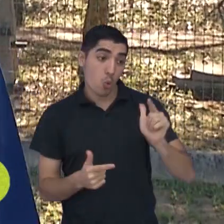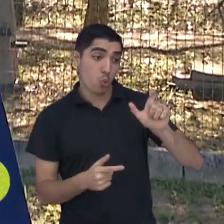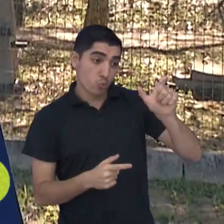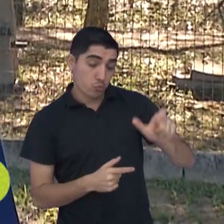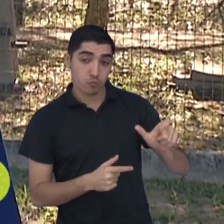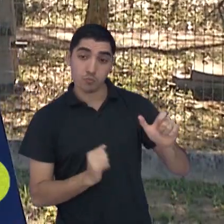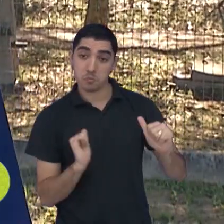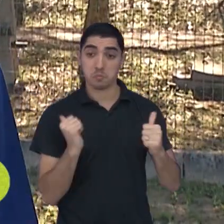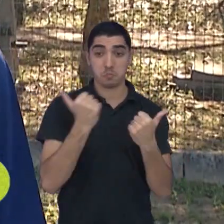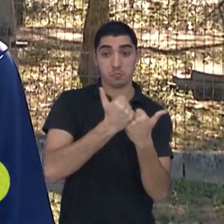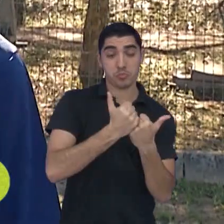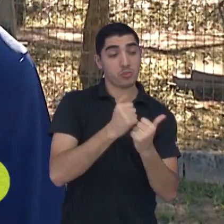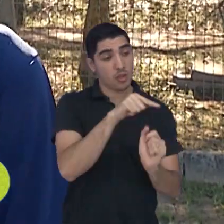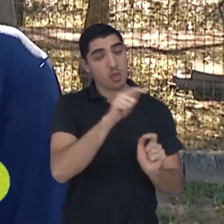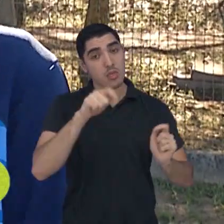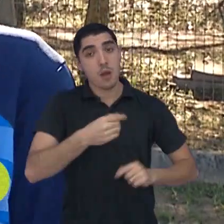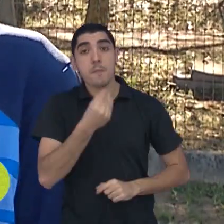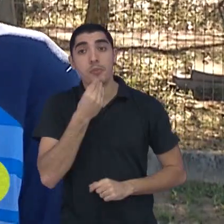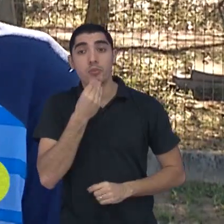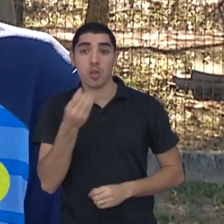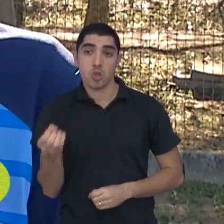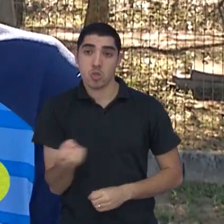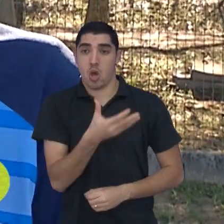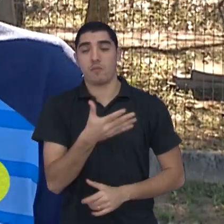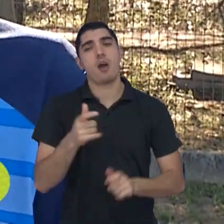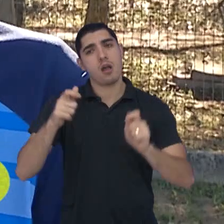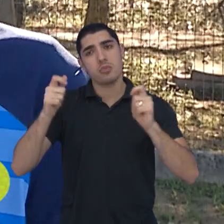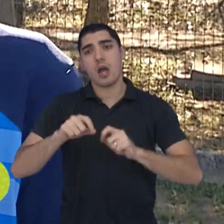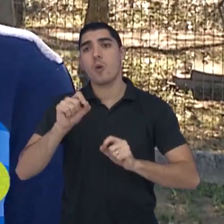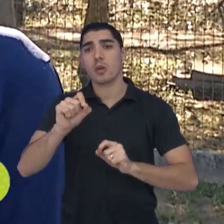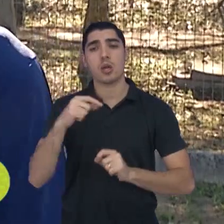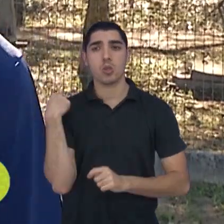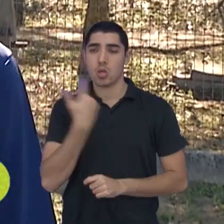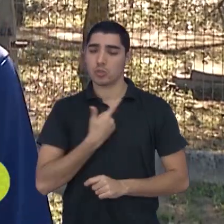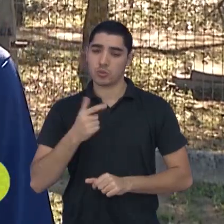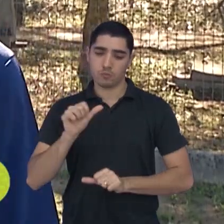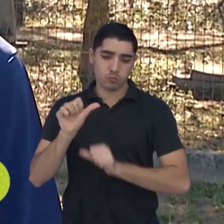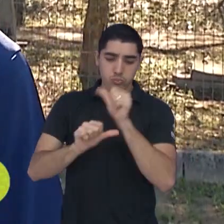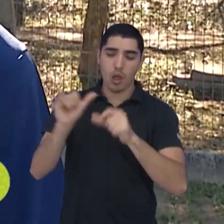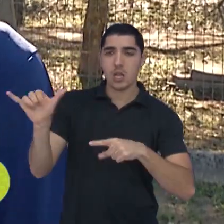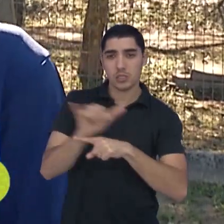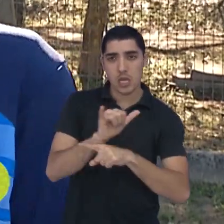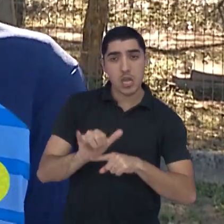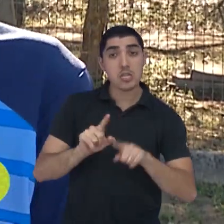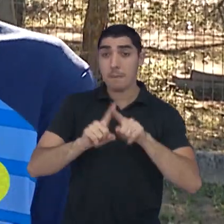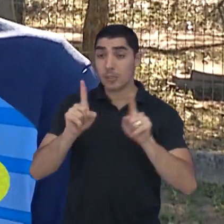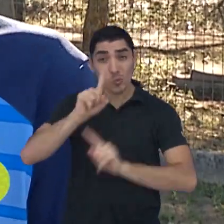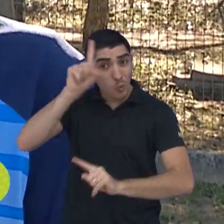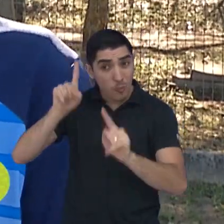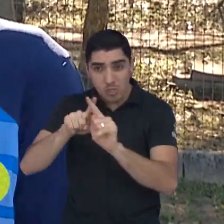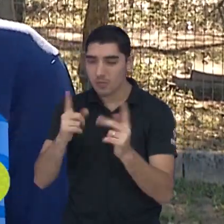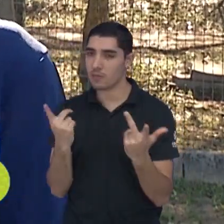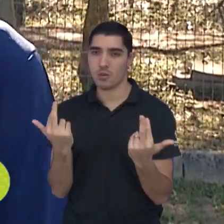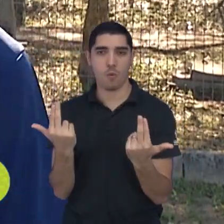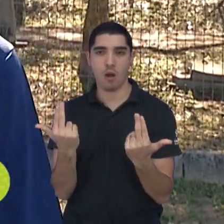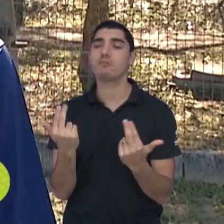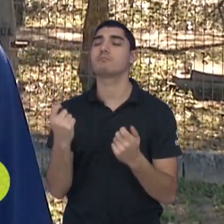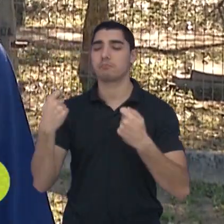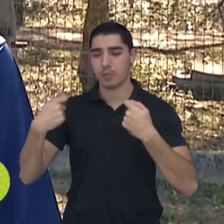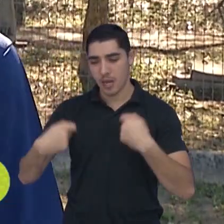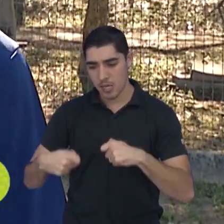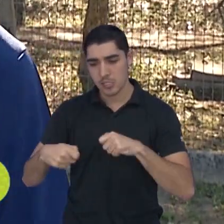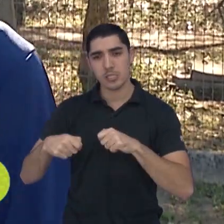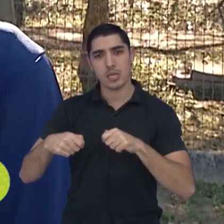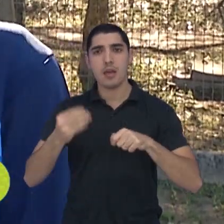jogarem. Muda-se às vezes a maneira de se comportar no campo, mas o objetivo é o mesmo. A gente quer gente na área, a gente